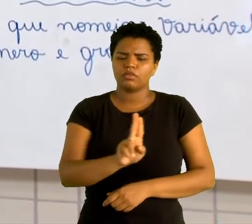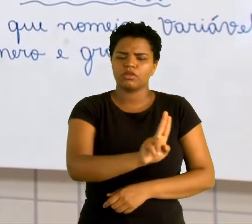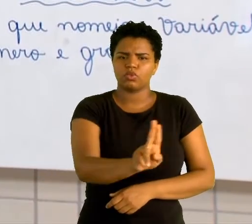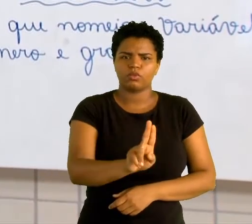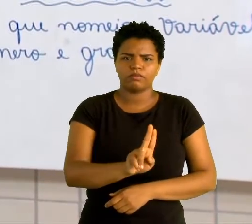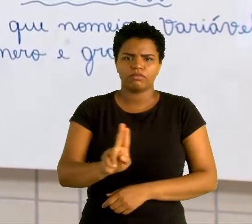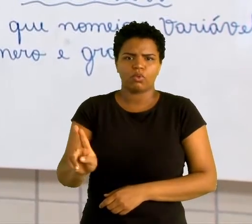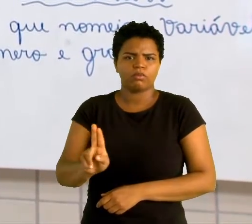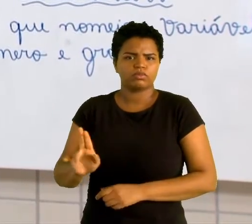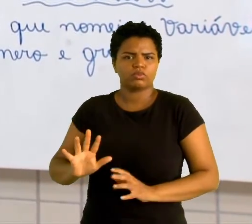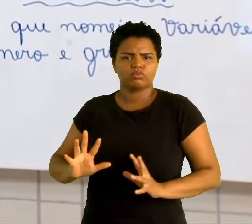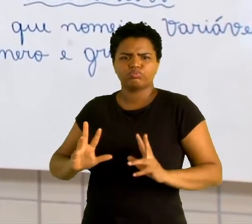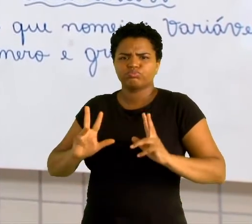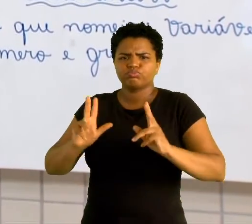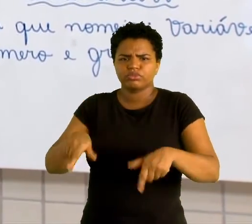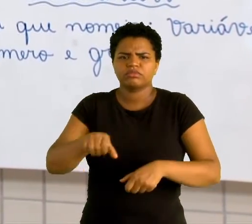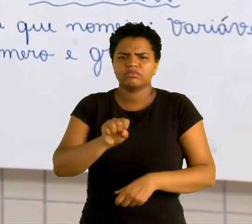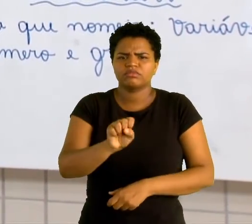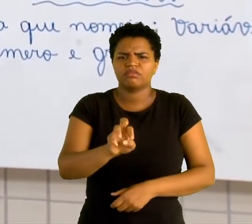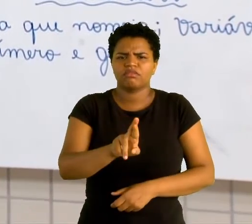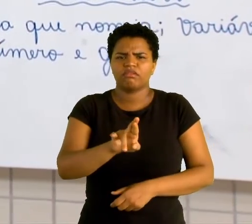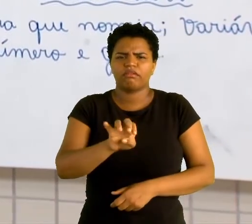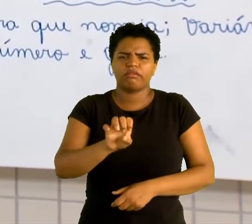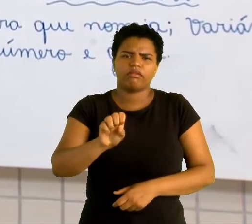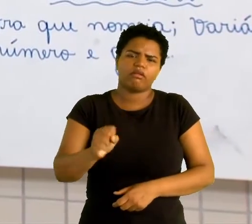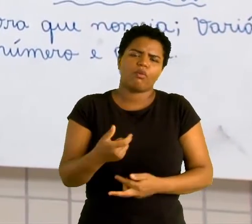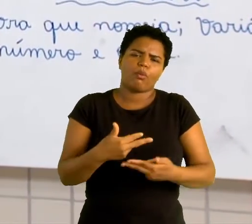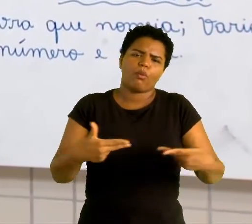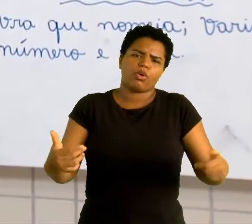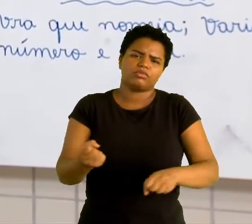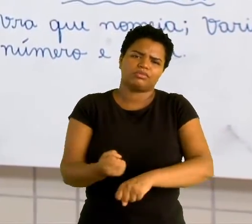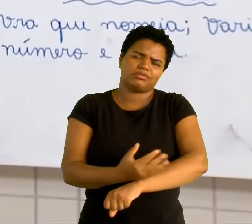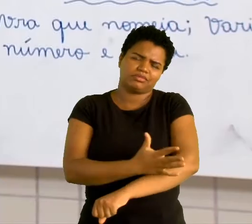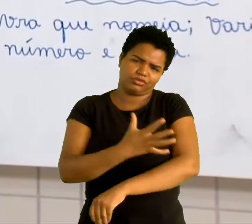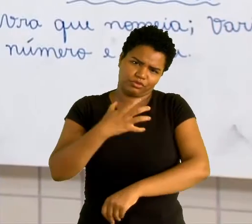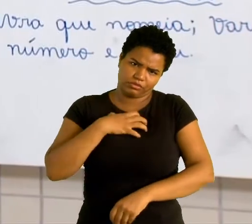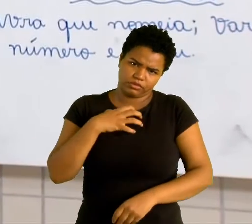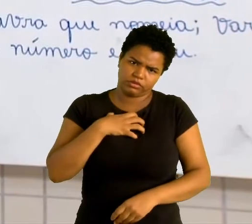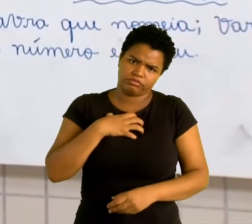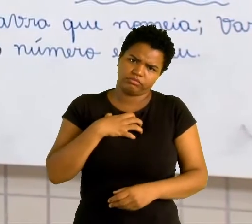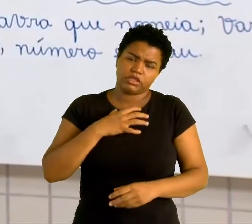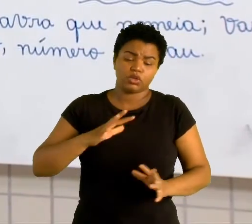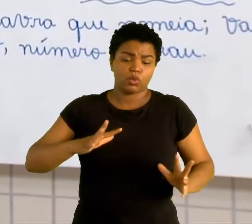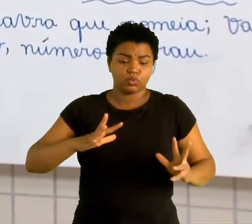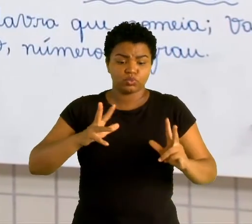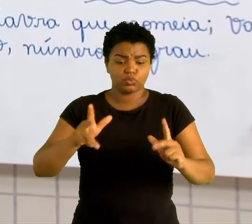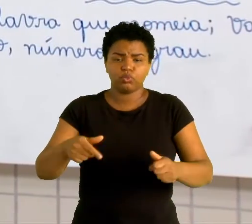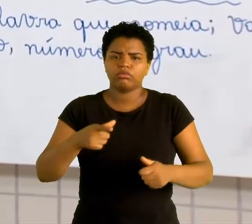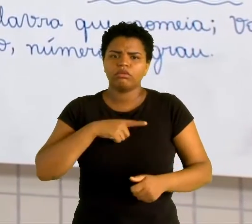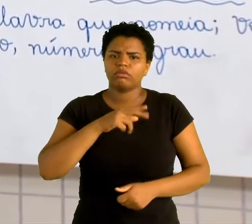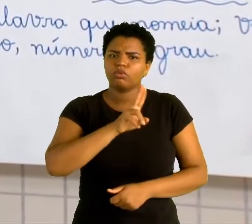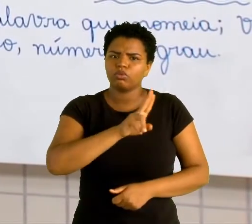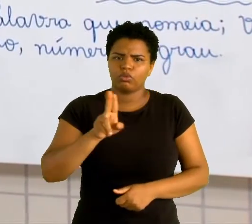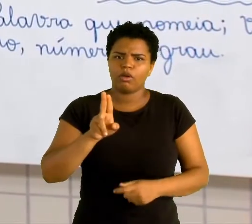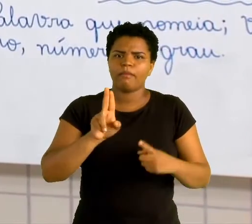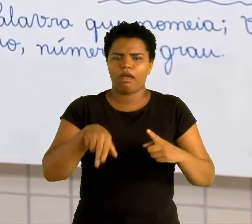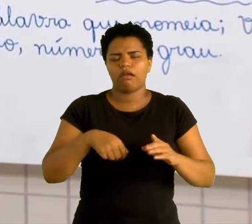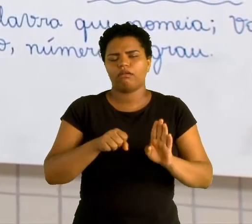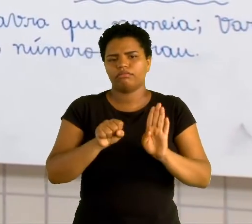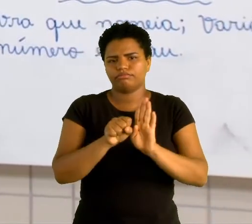aos seres, dá nome às coisas, dá nome a sentimentos. Então, tudo aquilo que nomeia, a